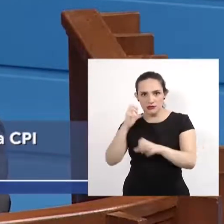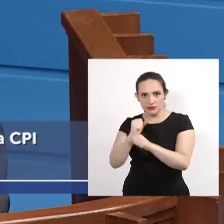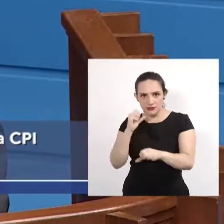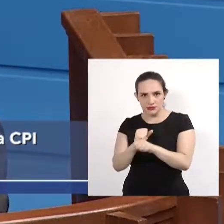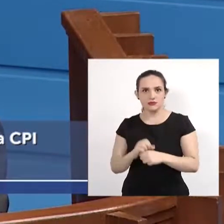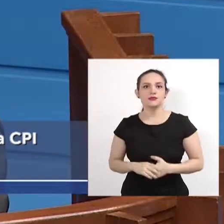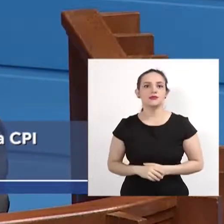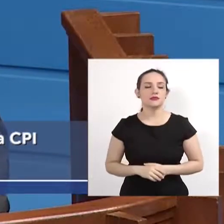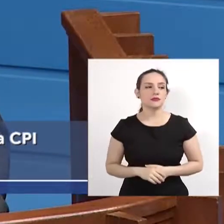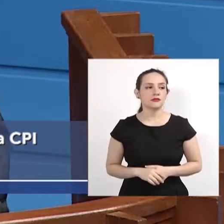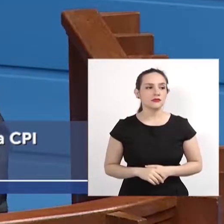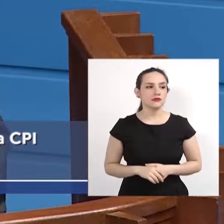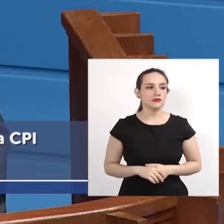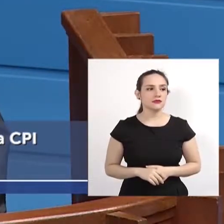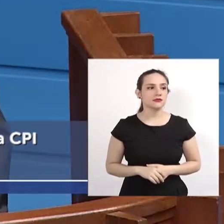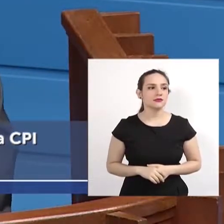aferição.